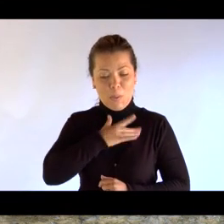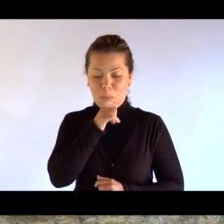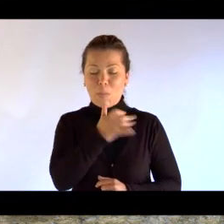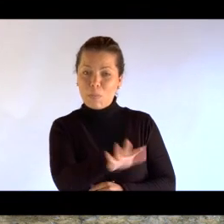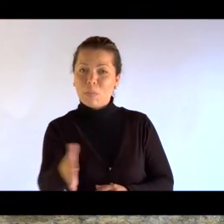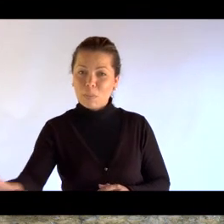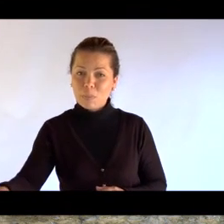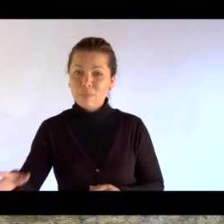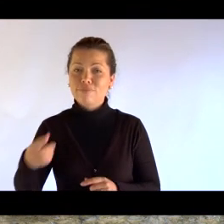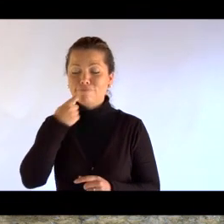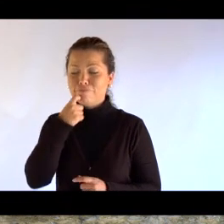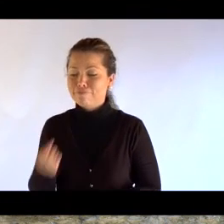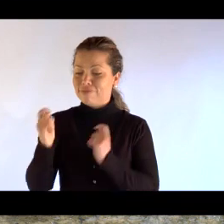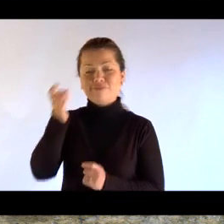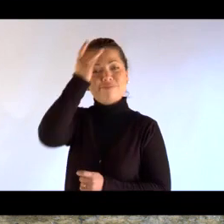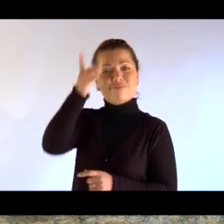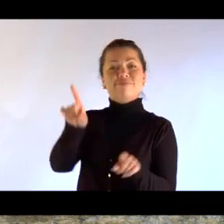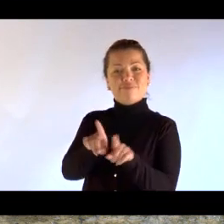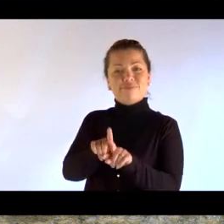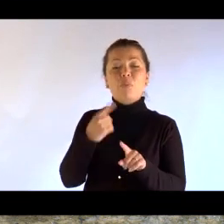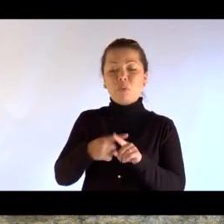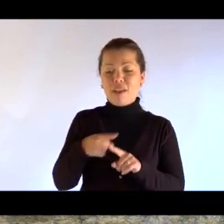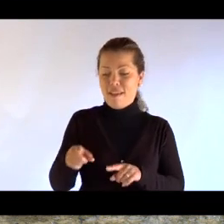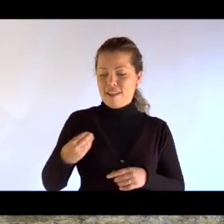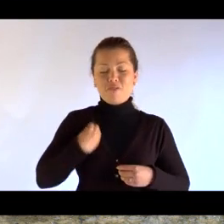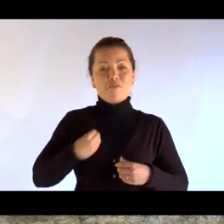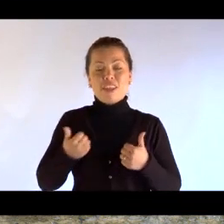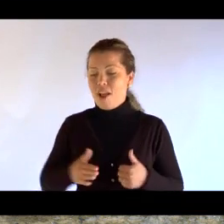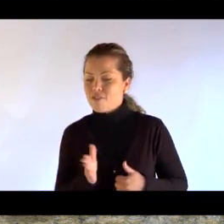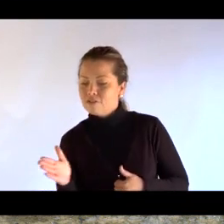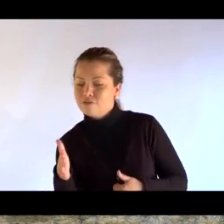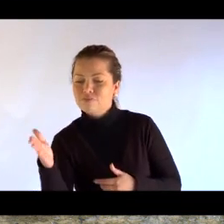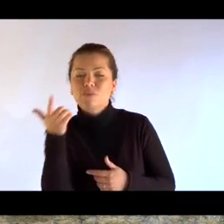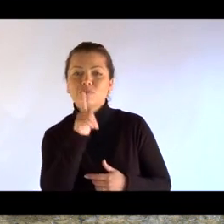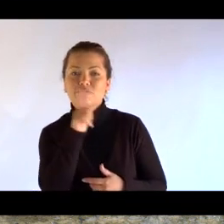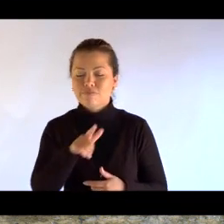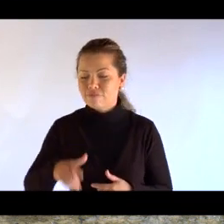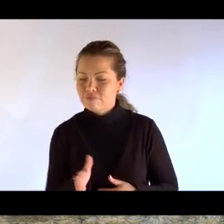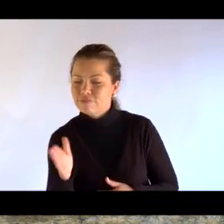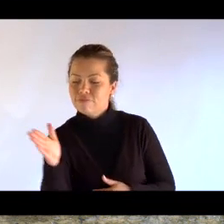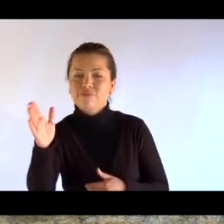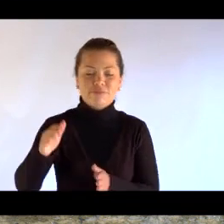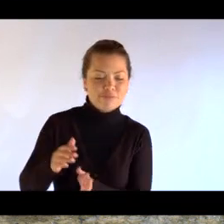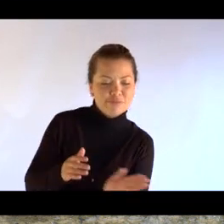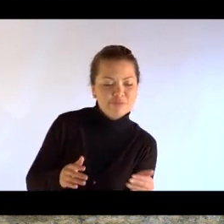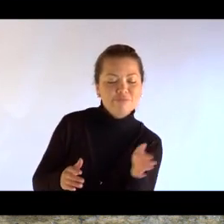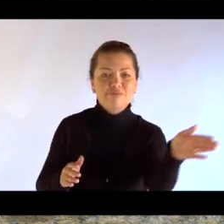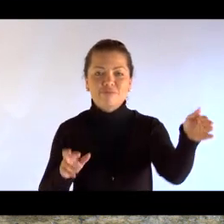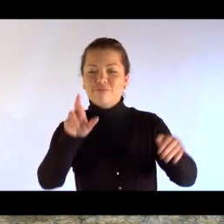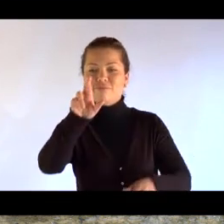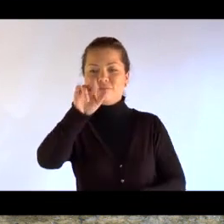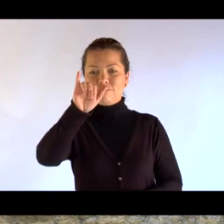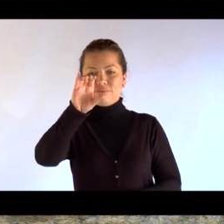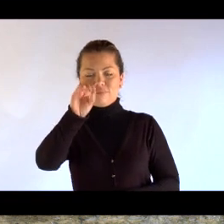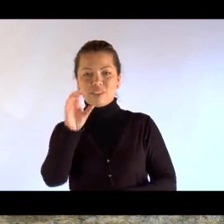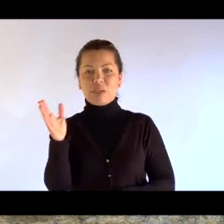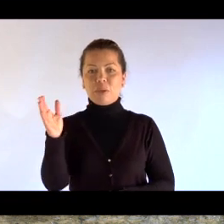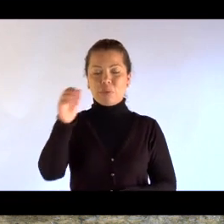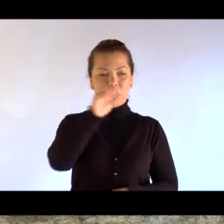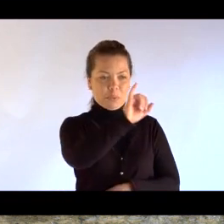sempre foi, junto com o cultivo, a opção econômica para o caiçara. Tudo seguindo o conhecimento dos